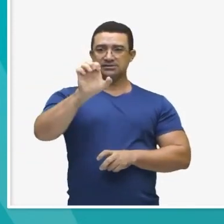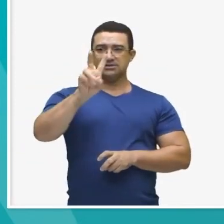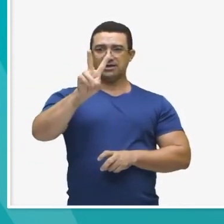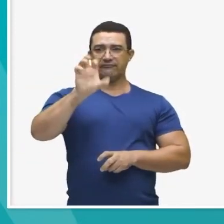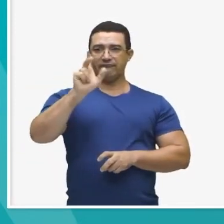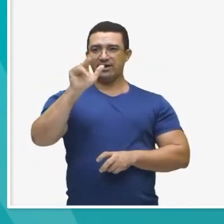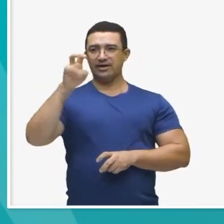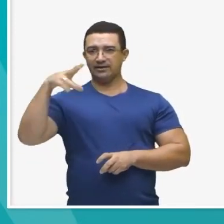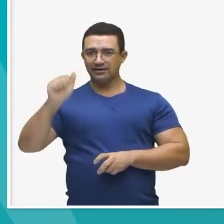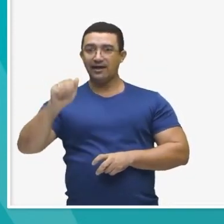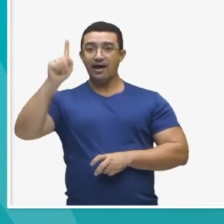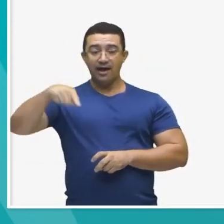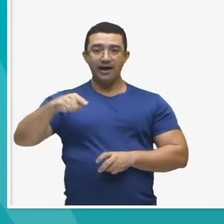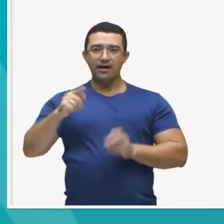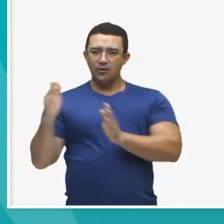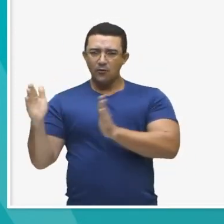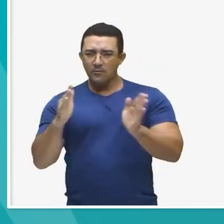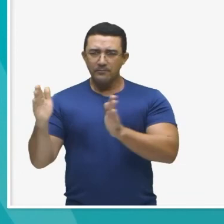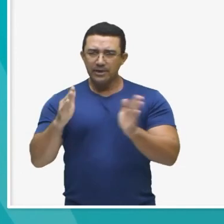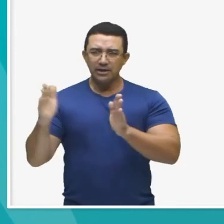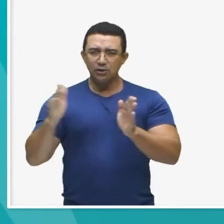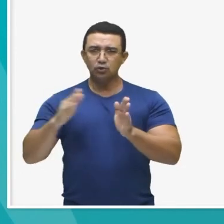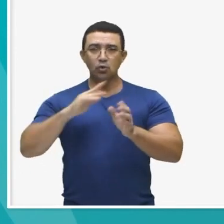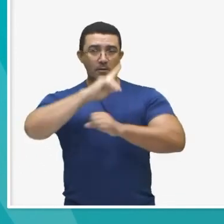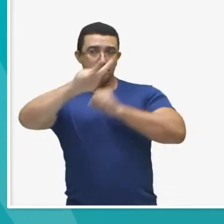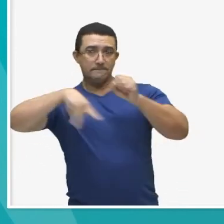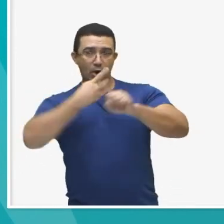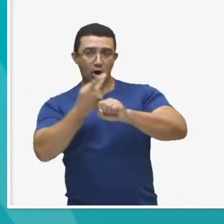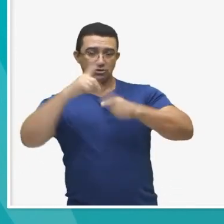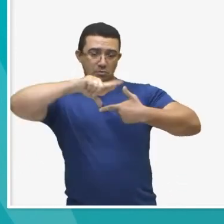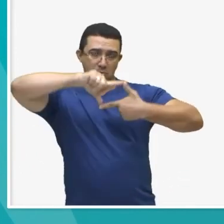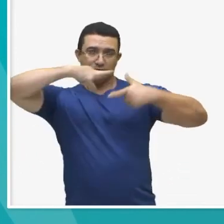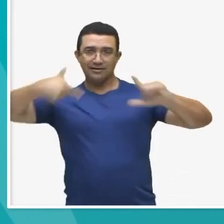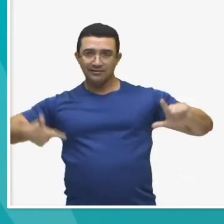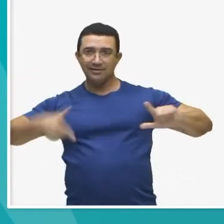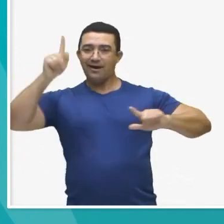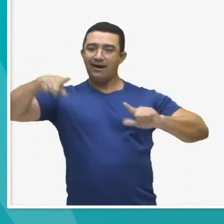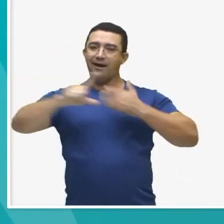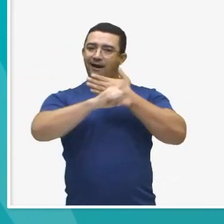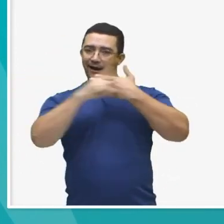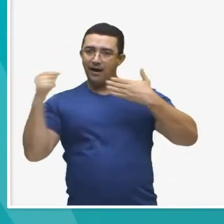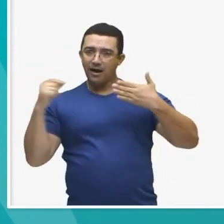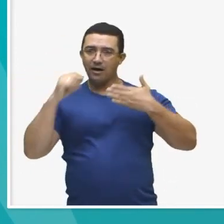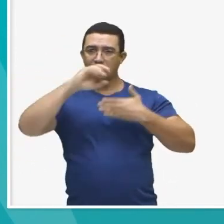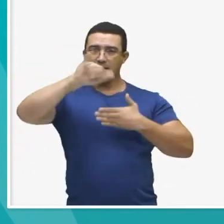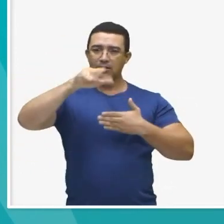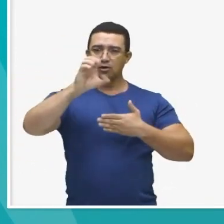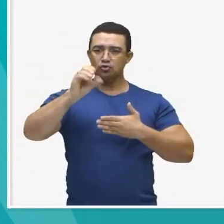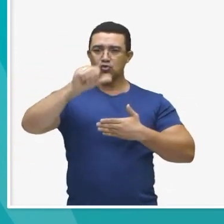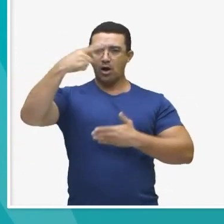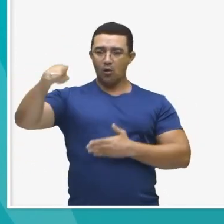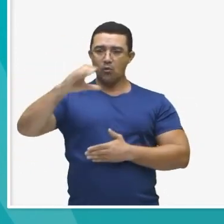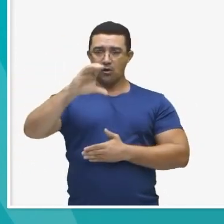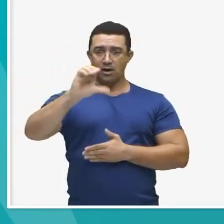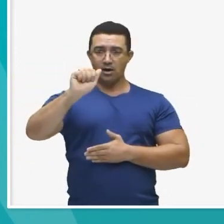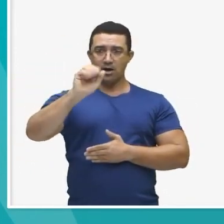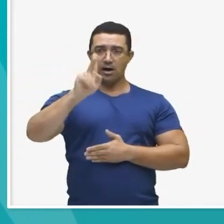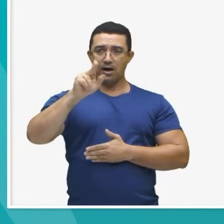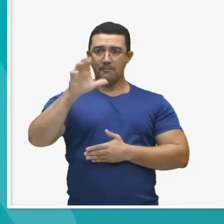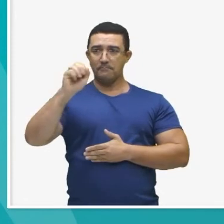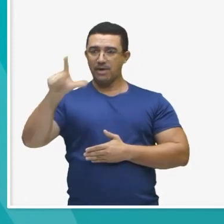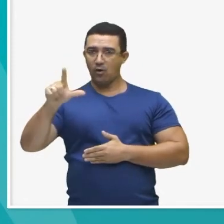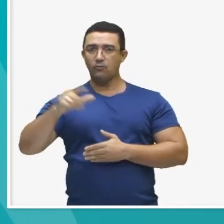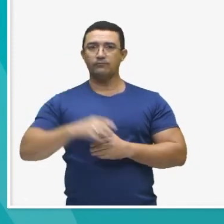pertence a esse período do pós-modernismo, foi escrito por João Cabral de Melo Neto e vamos dizer assim,